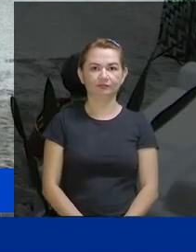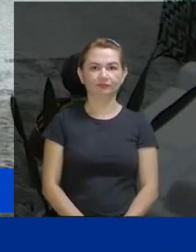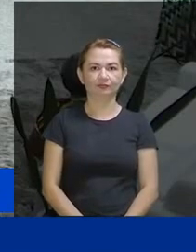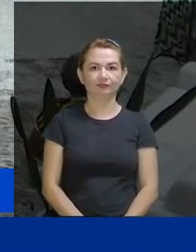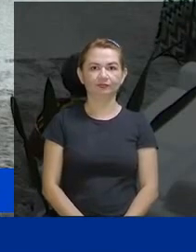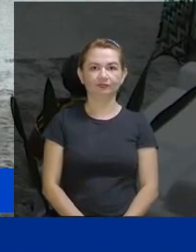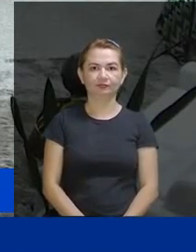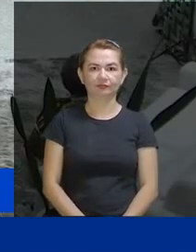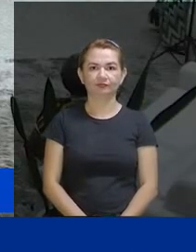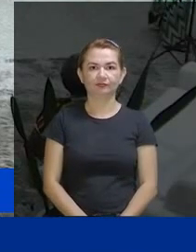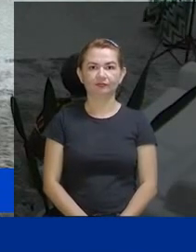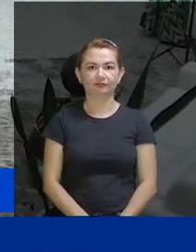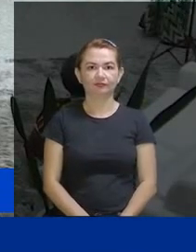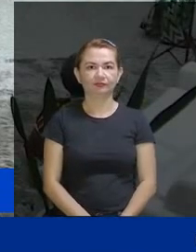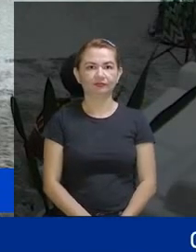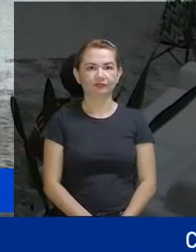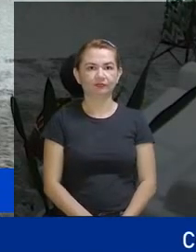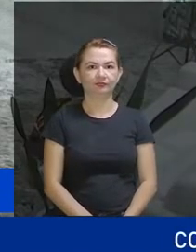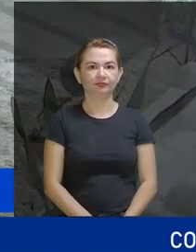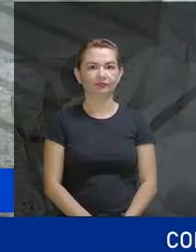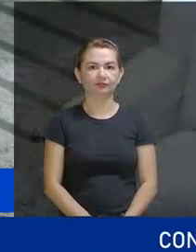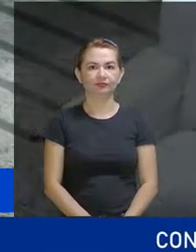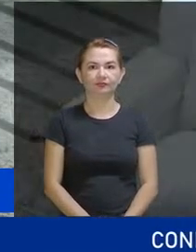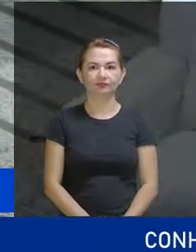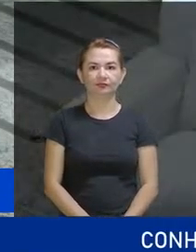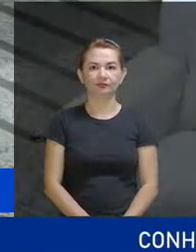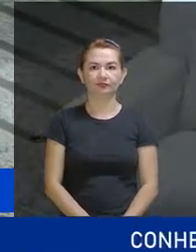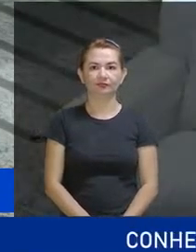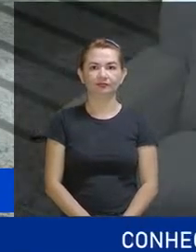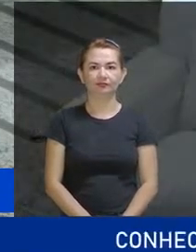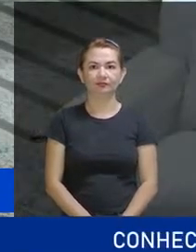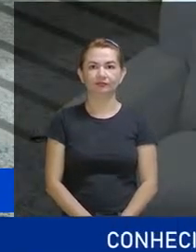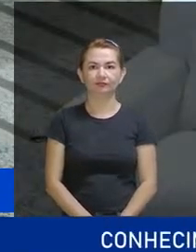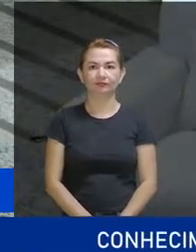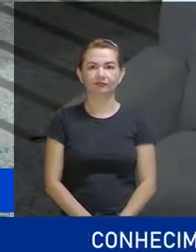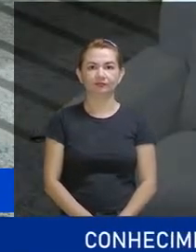Oi. Boa tarde a todos. É